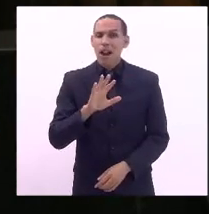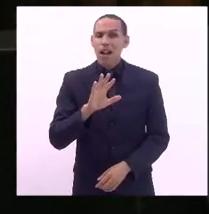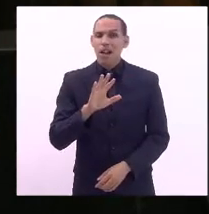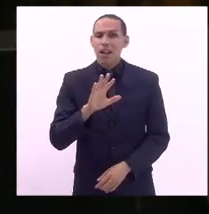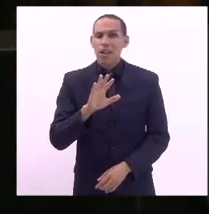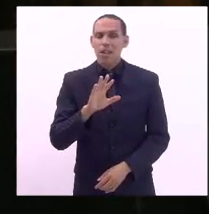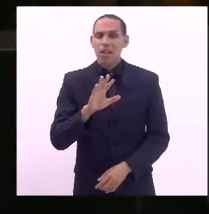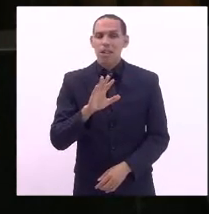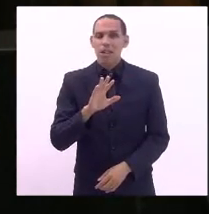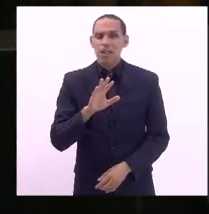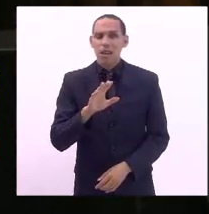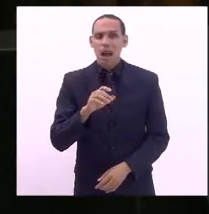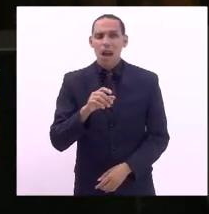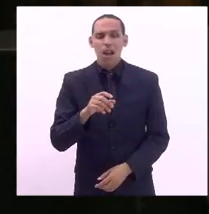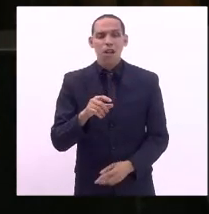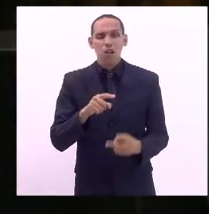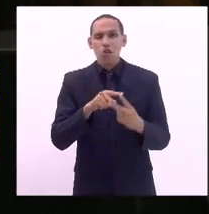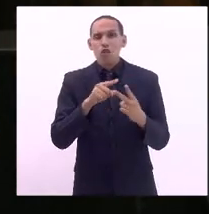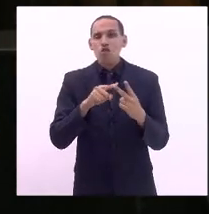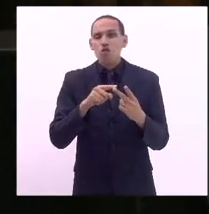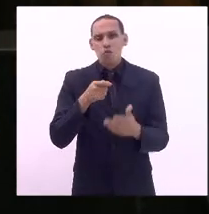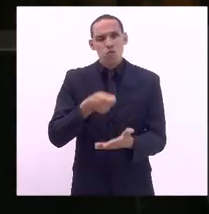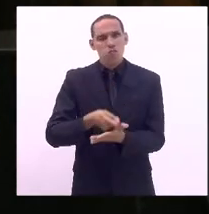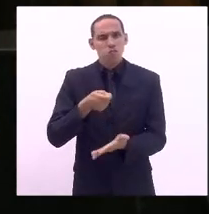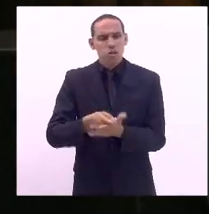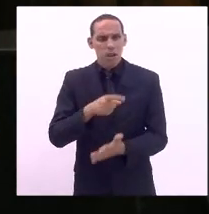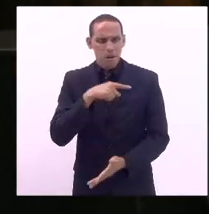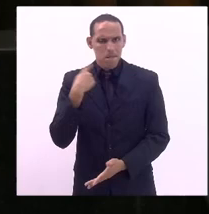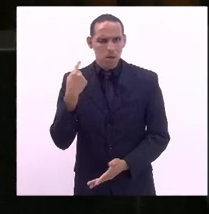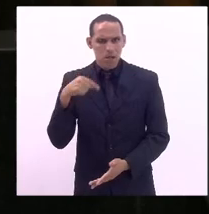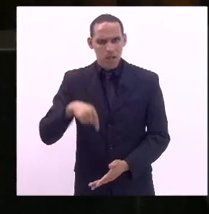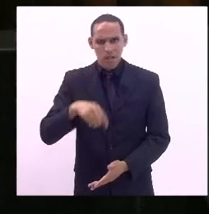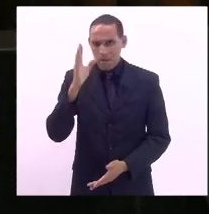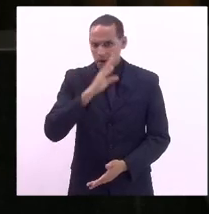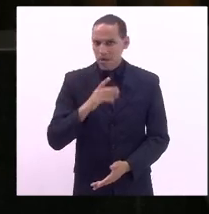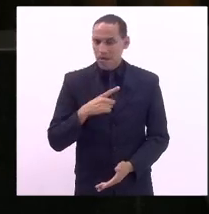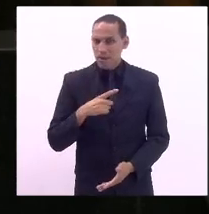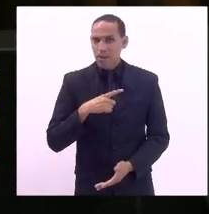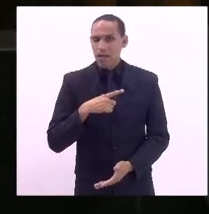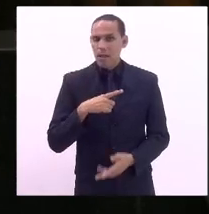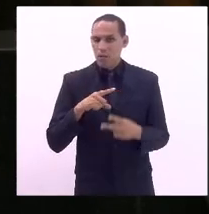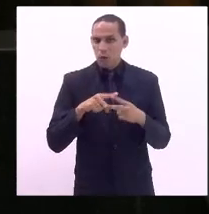morte, as únicas duas penas de morte que existem no Brasil